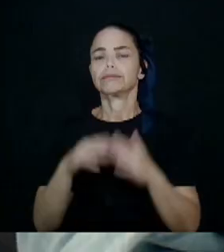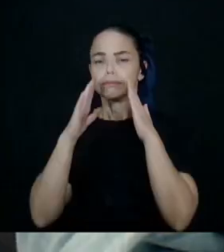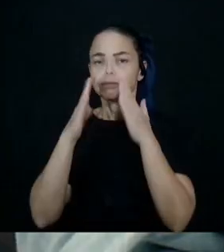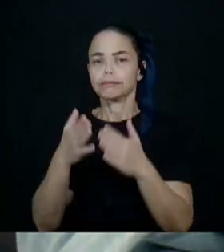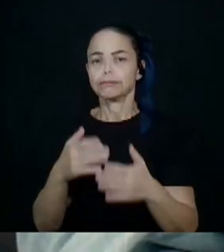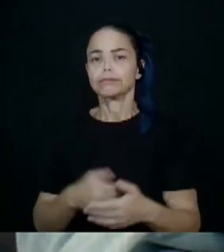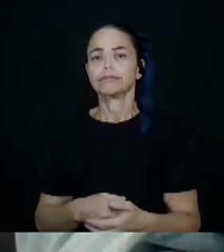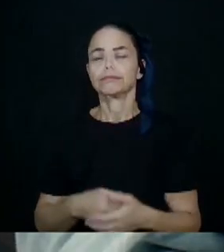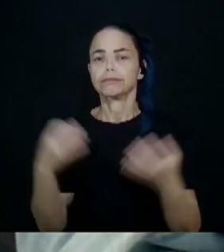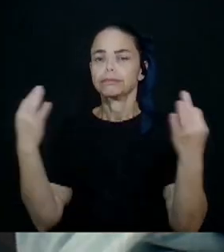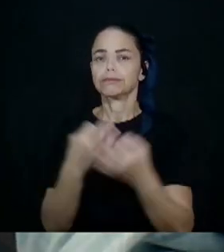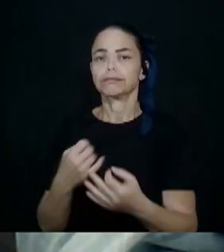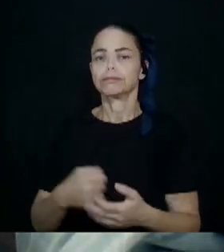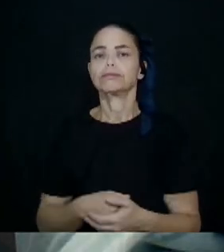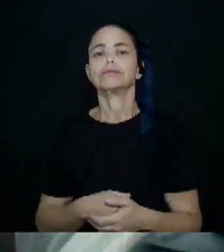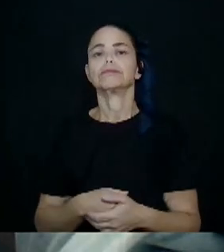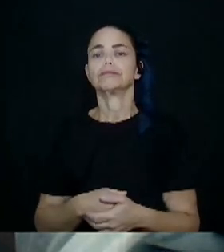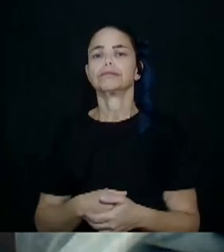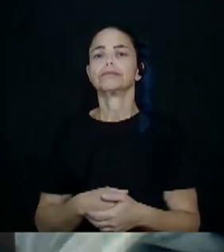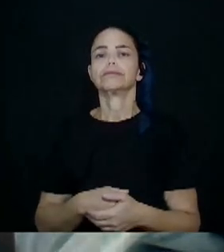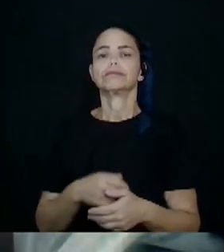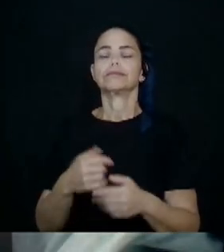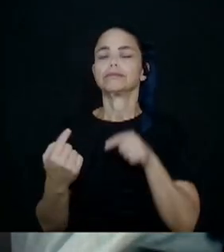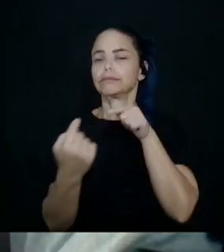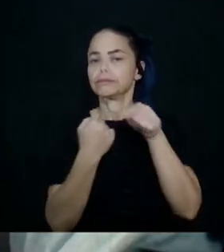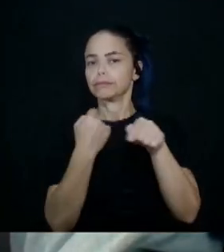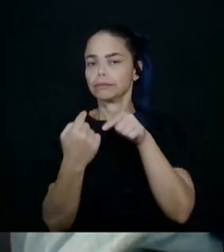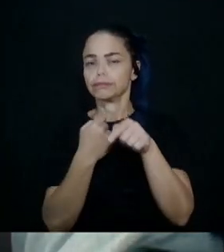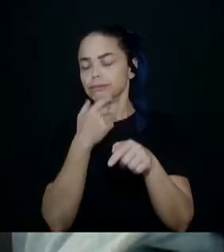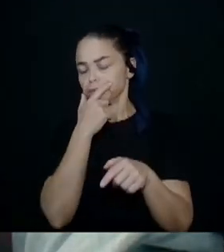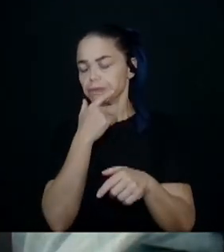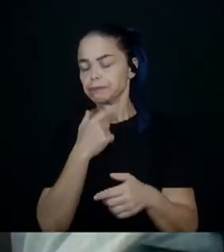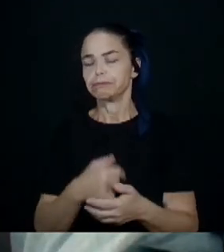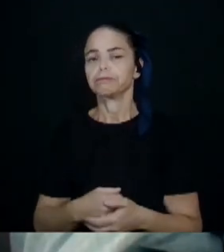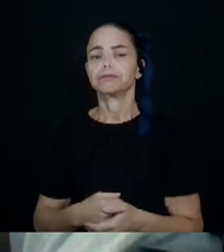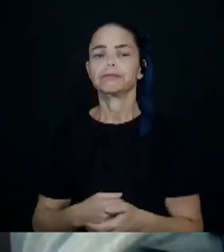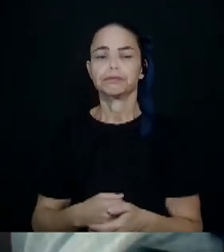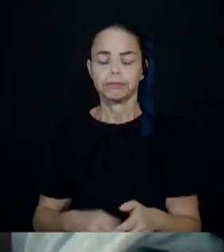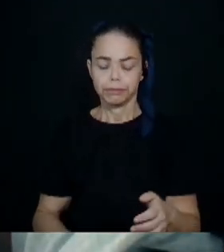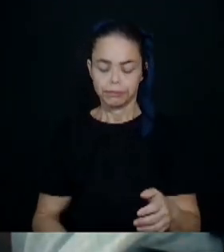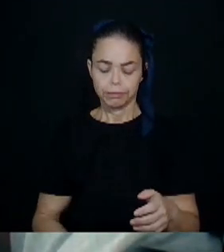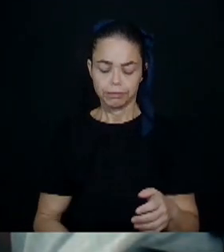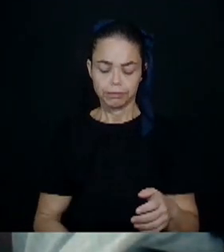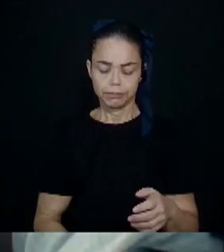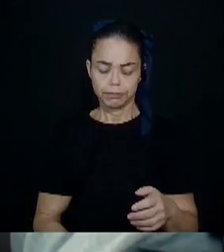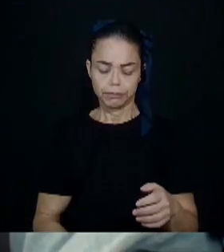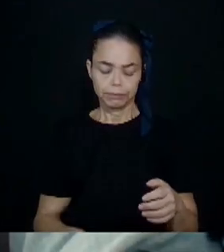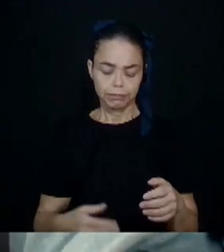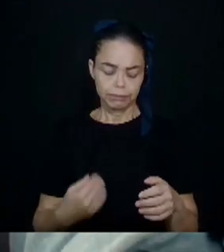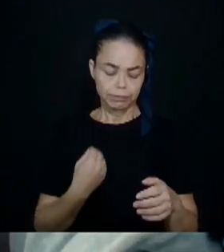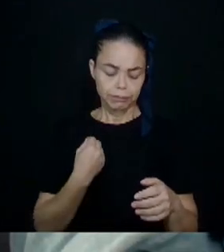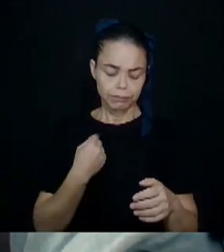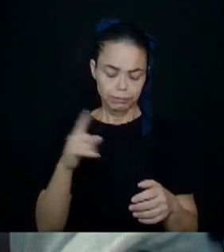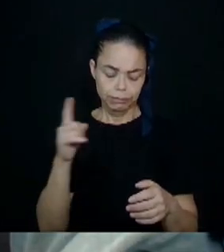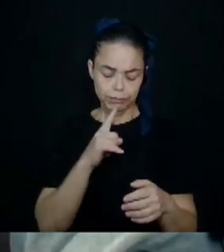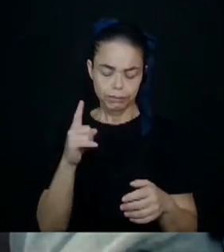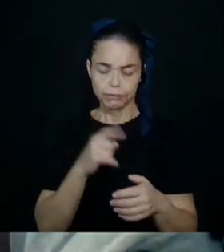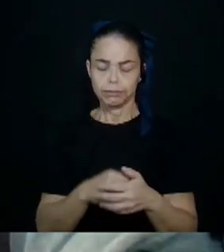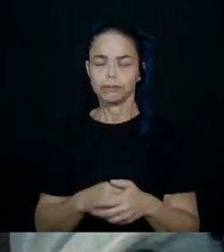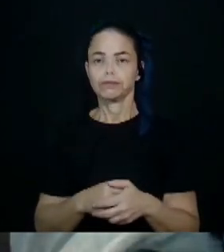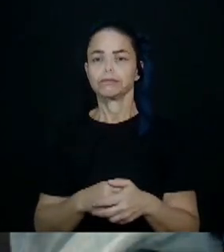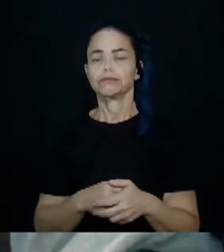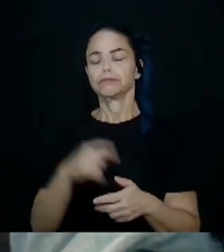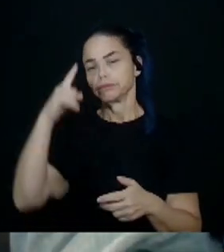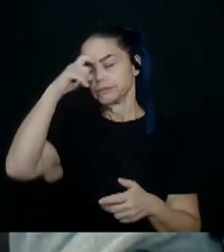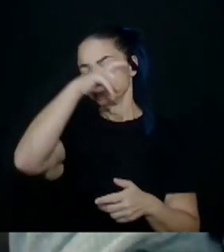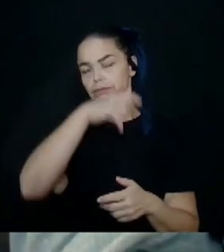só no trânsito, né? A gente está falando muito, é o nosso tema, mas a gente não é dificultoso agora